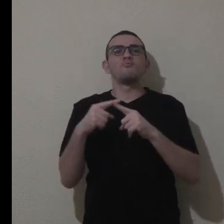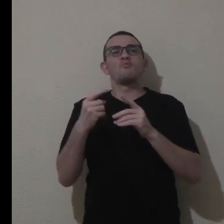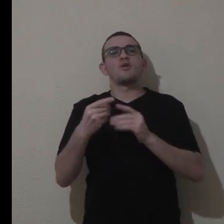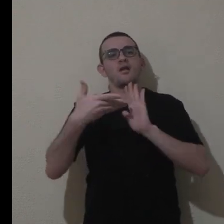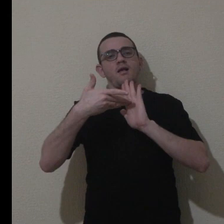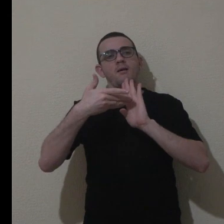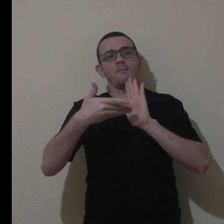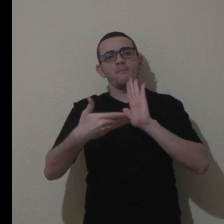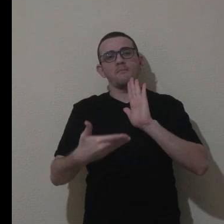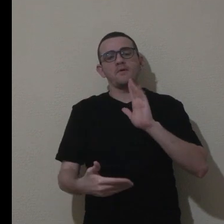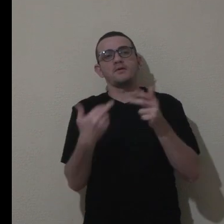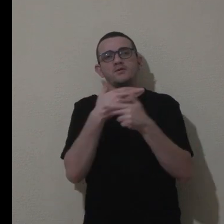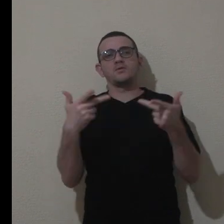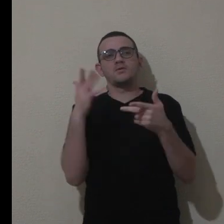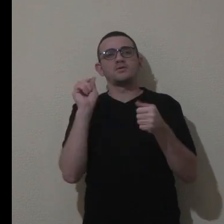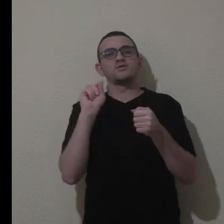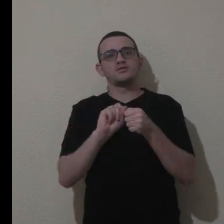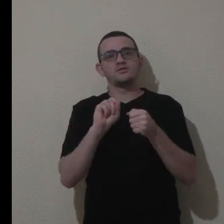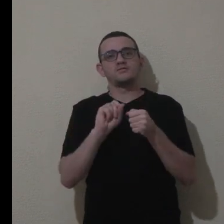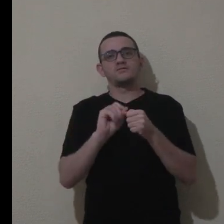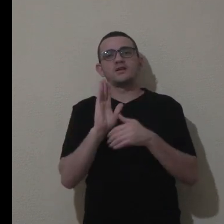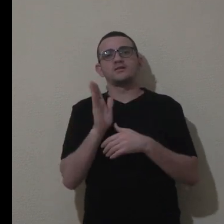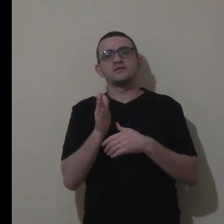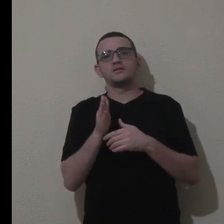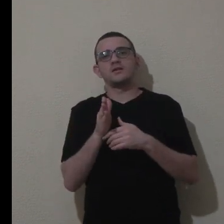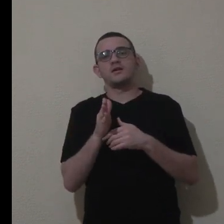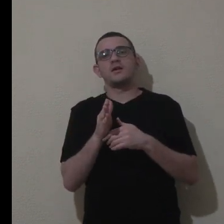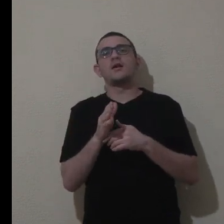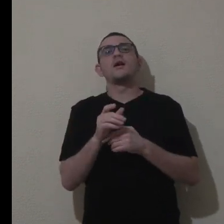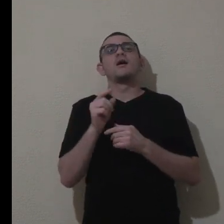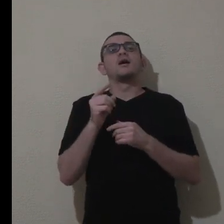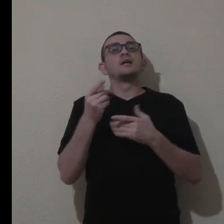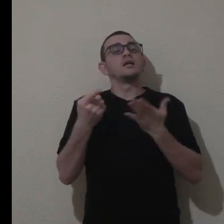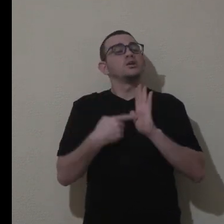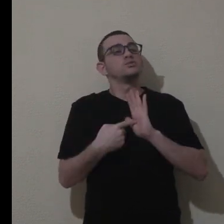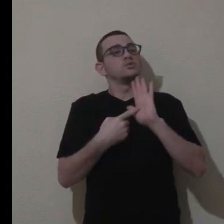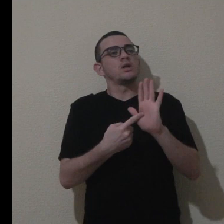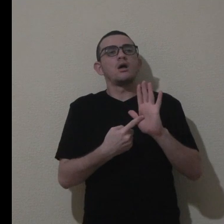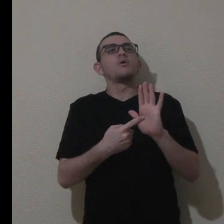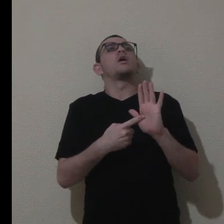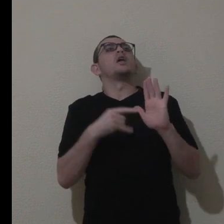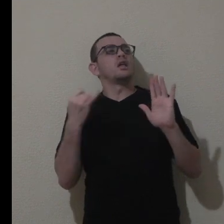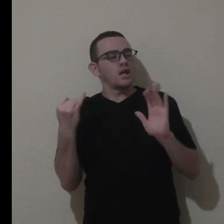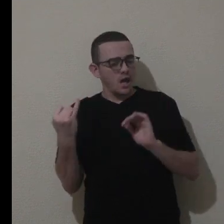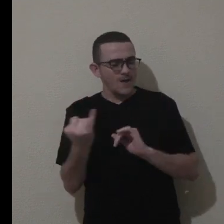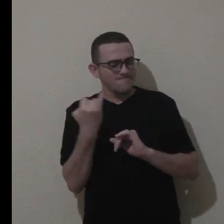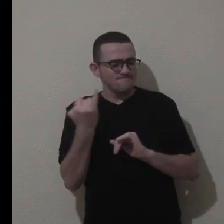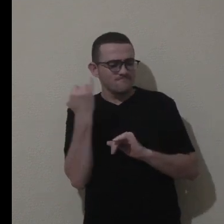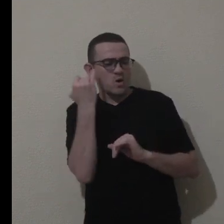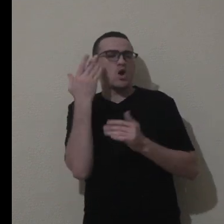a extensa lista de coisas grandiosas que o senhor fez, mas destacamos que é um professor